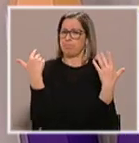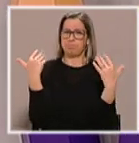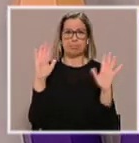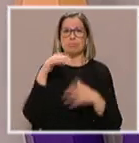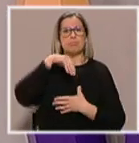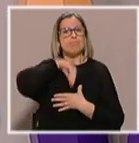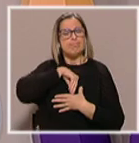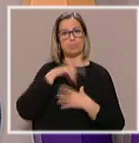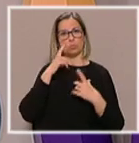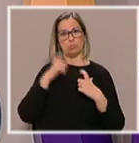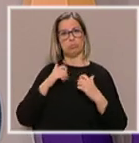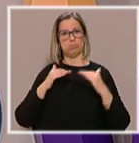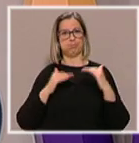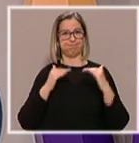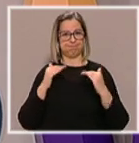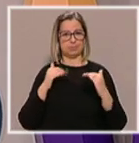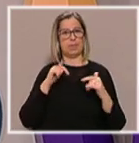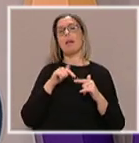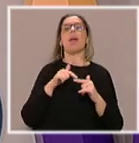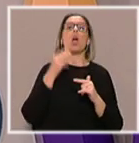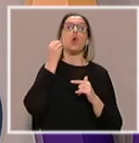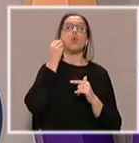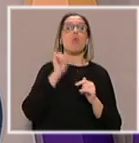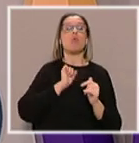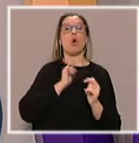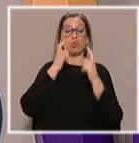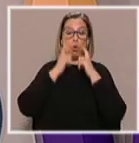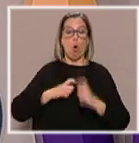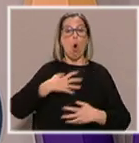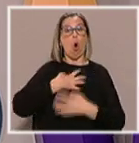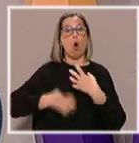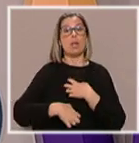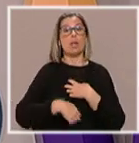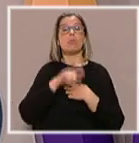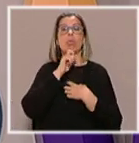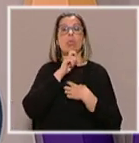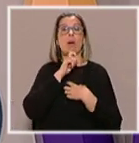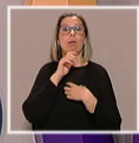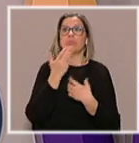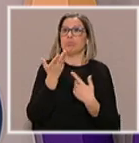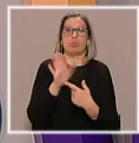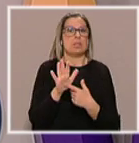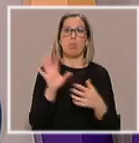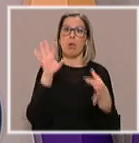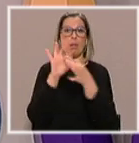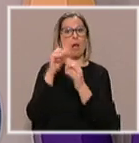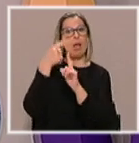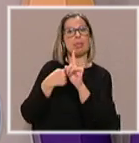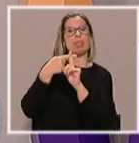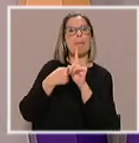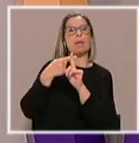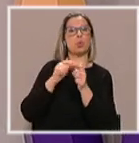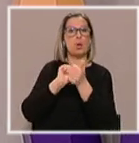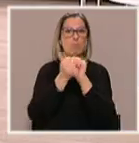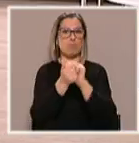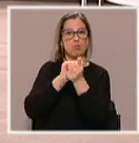exemplos que traduz isso mesmo é a forma como o nosso organismo reage a variações de temperatura. E é isso que nós vamos